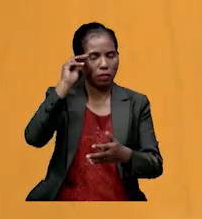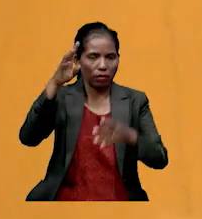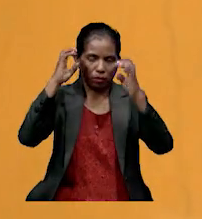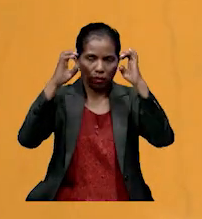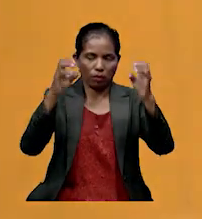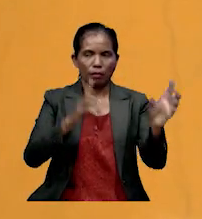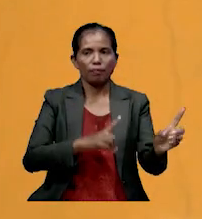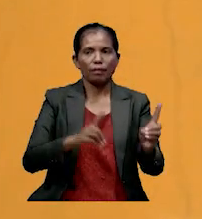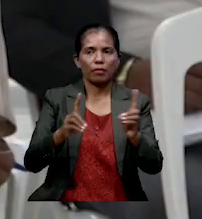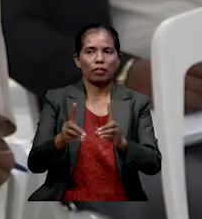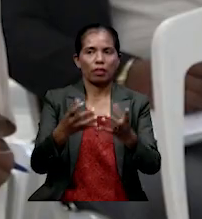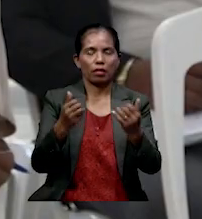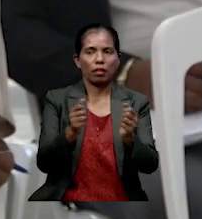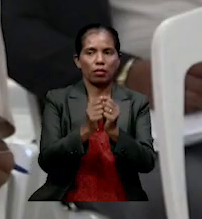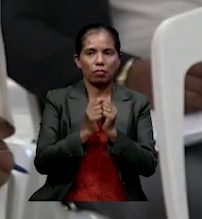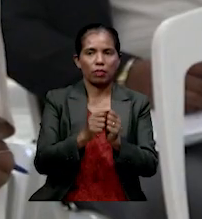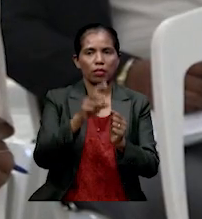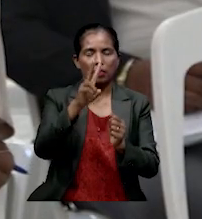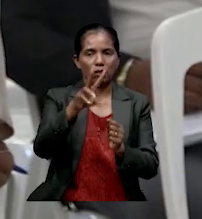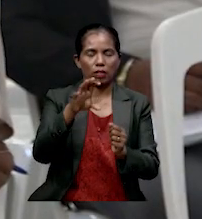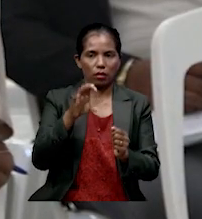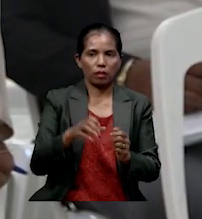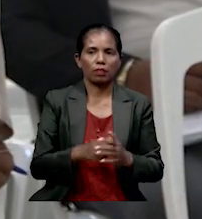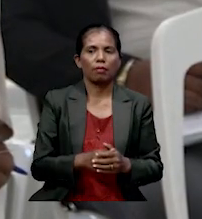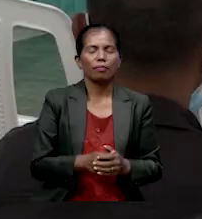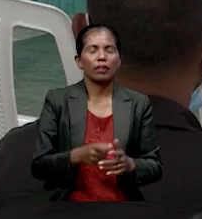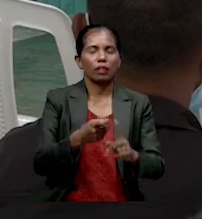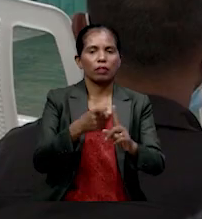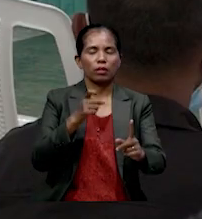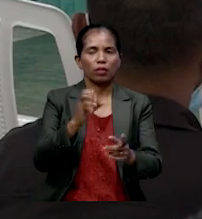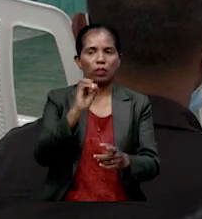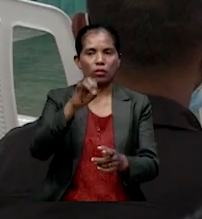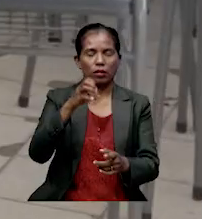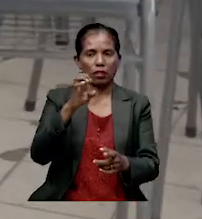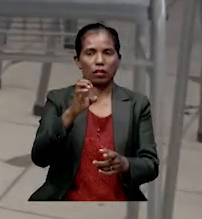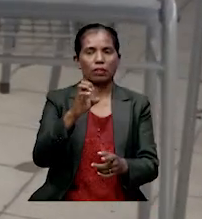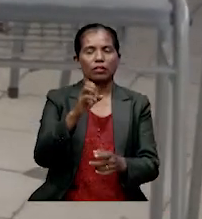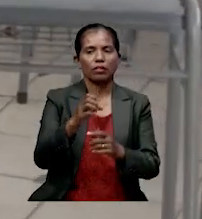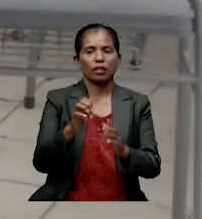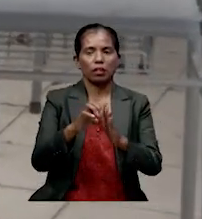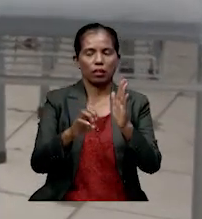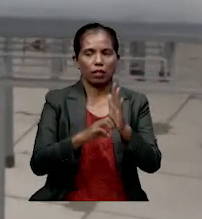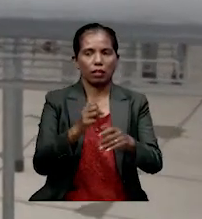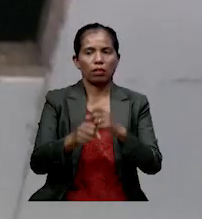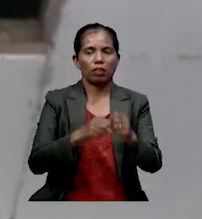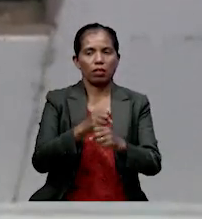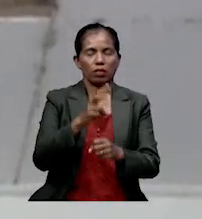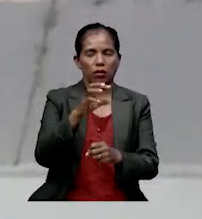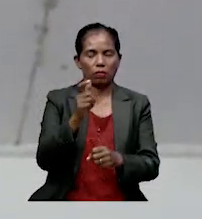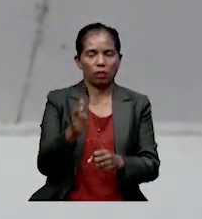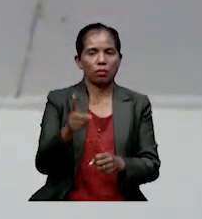Educação implementa da Down Hamutuk Atus Rua Resin nebe Maiho Orçamento Geral Estado Tinan Rihun Rua Ruanulu Resin Ida